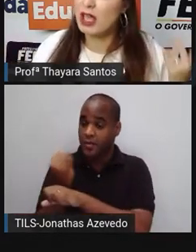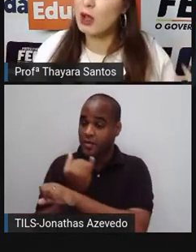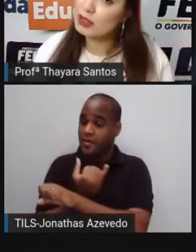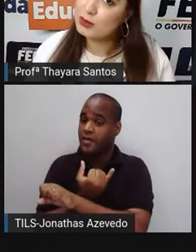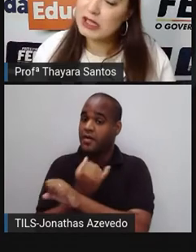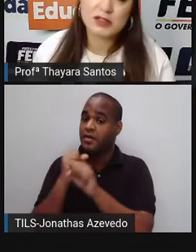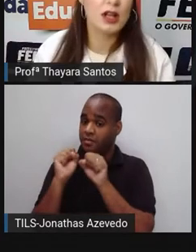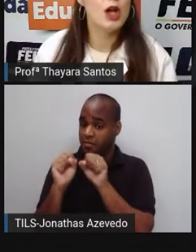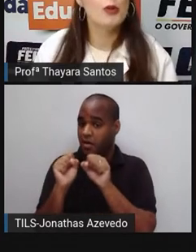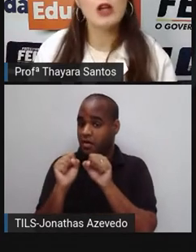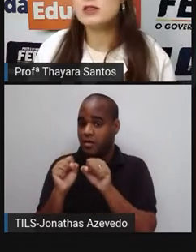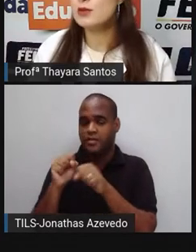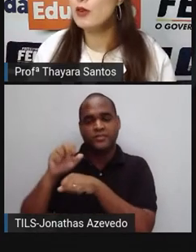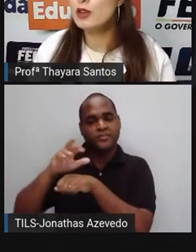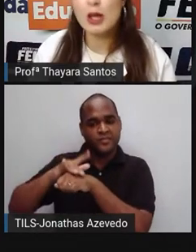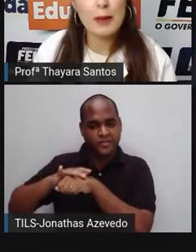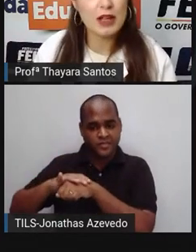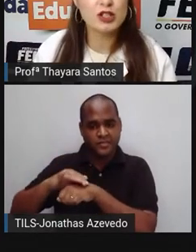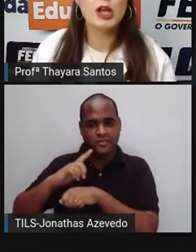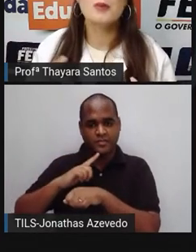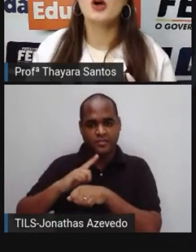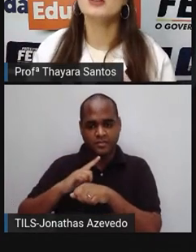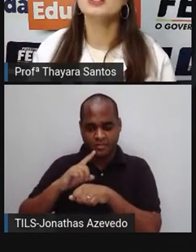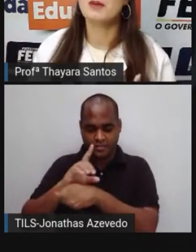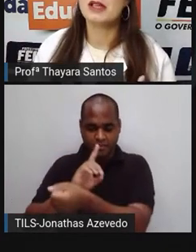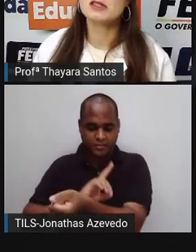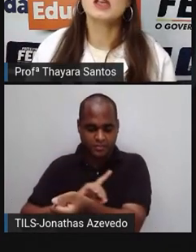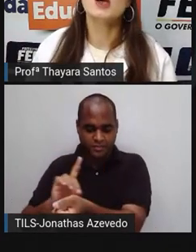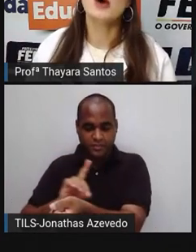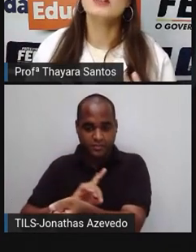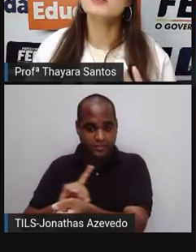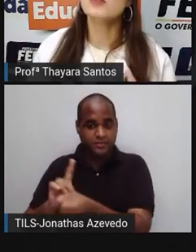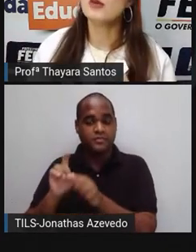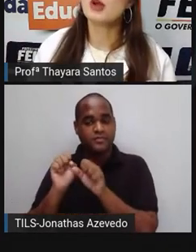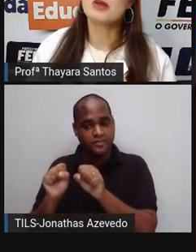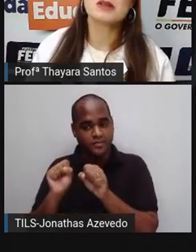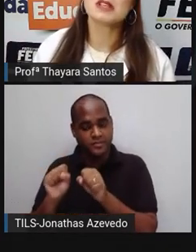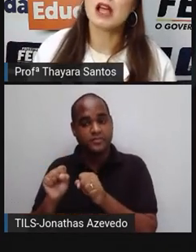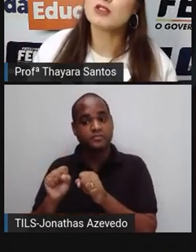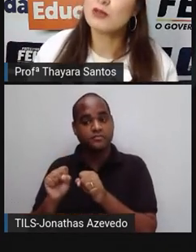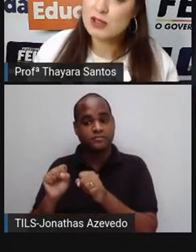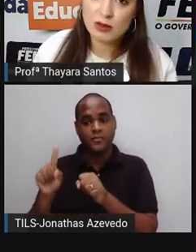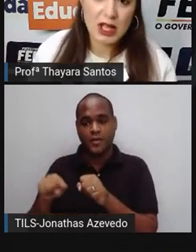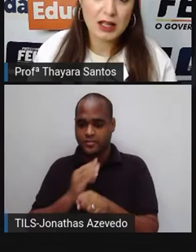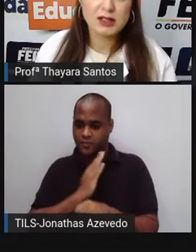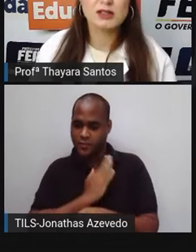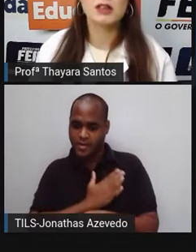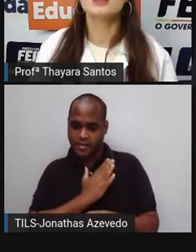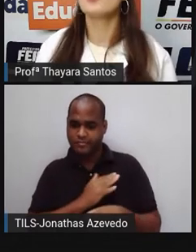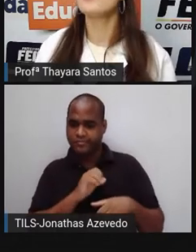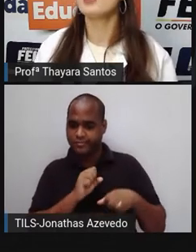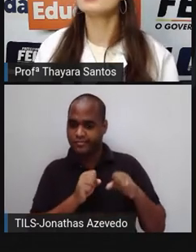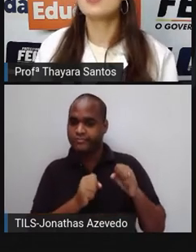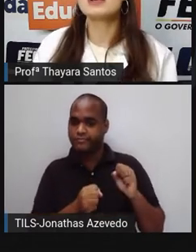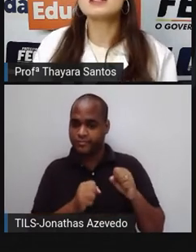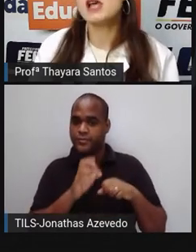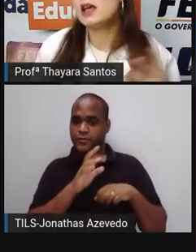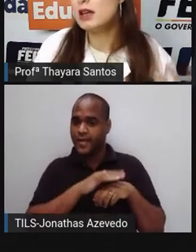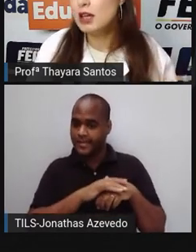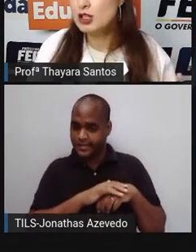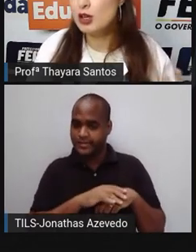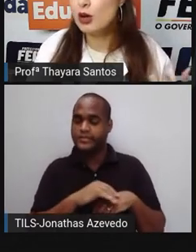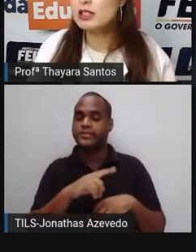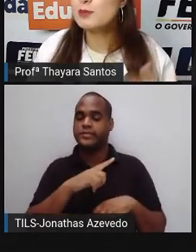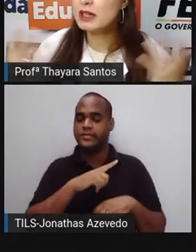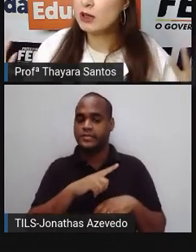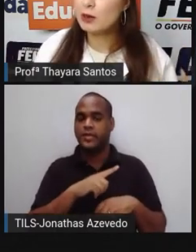que é obesidade é uma doença pode desenvolver diabetes diabetes pode desenvolver problemas cardiovasculares não pode tem